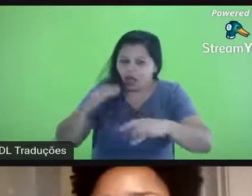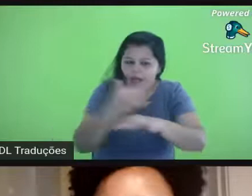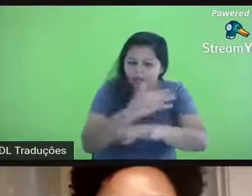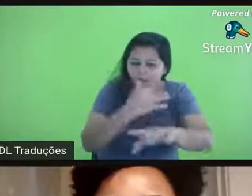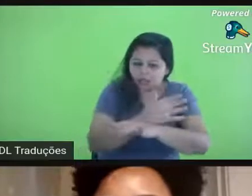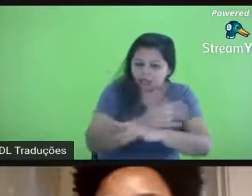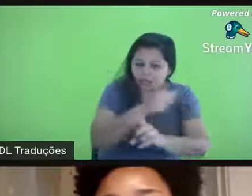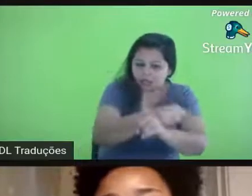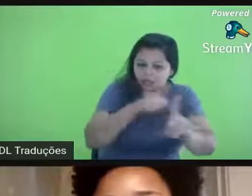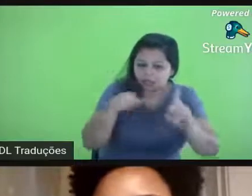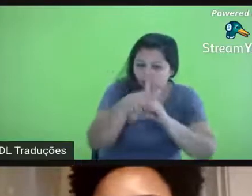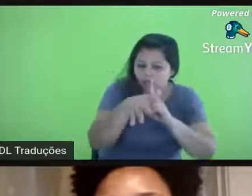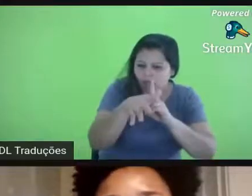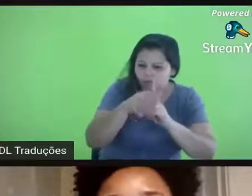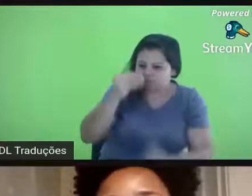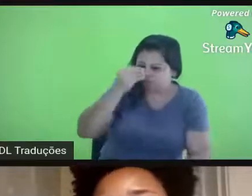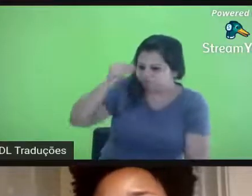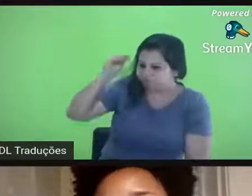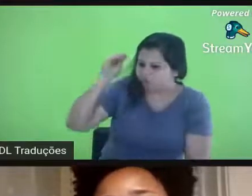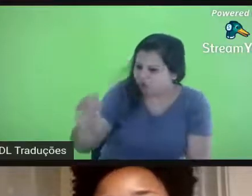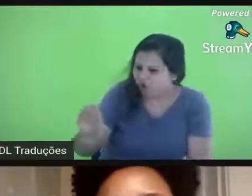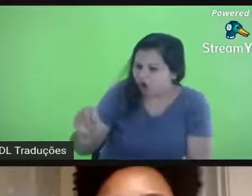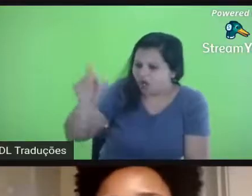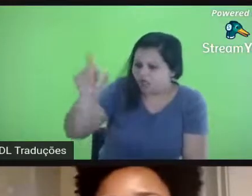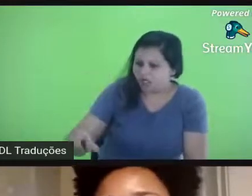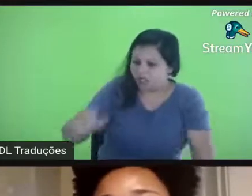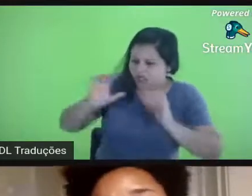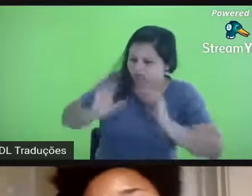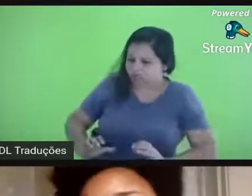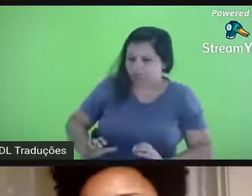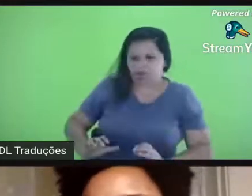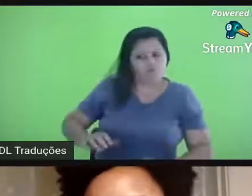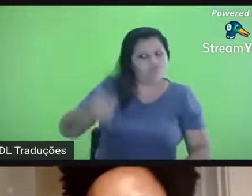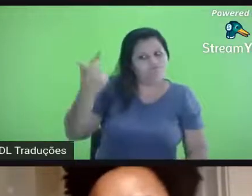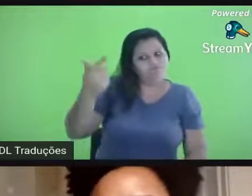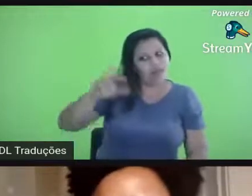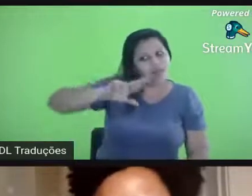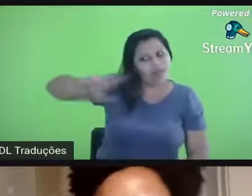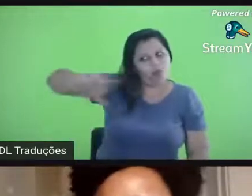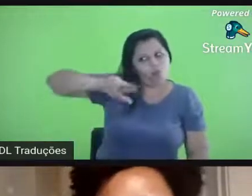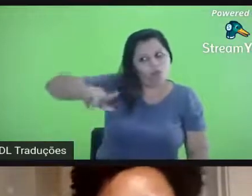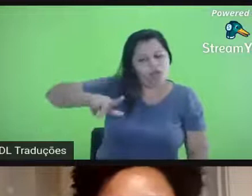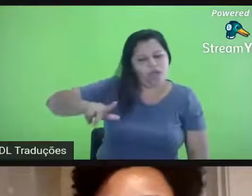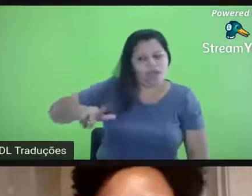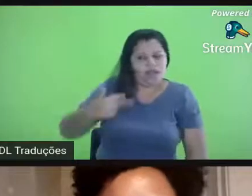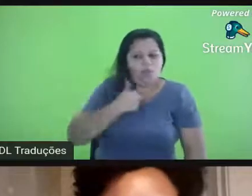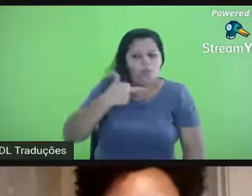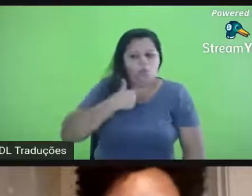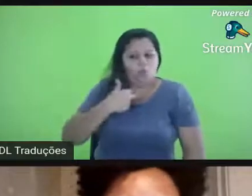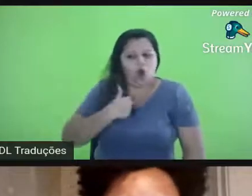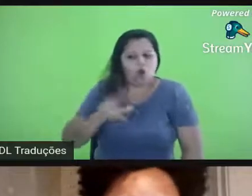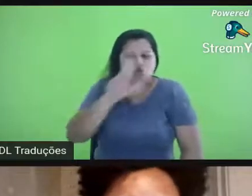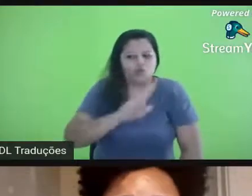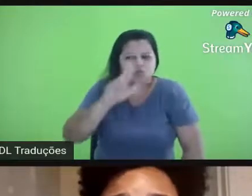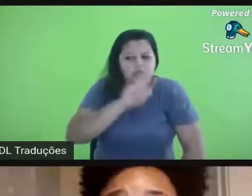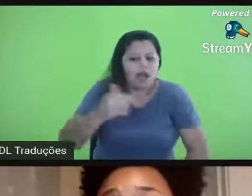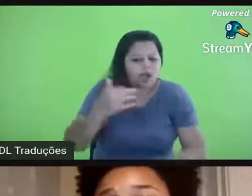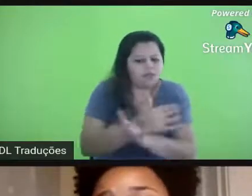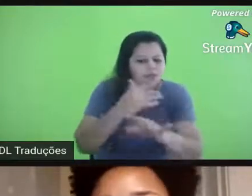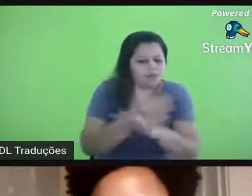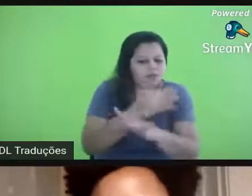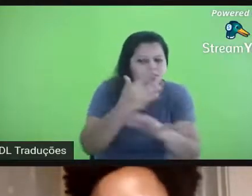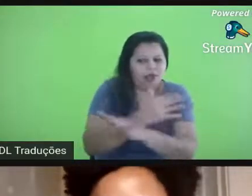como cidadãos de fato e que podem usufruir da plenitude dessa cidade, né? A pandemia, ela